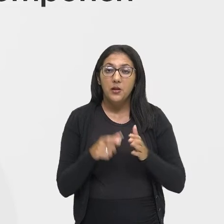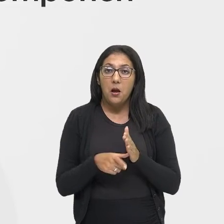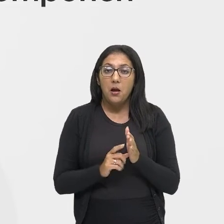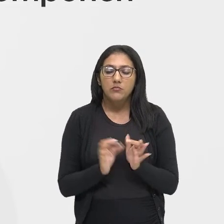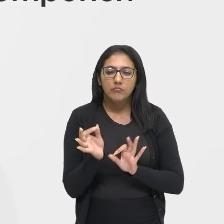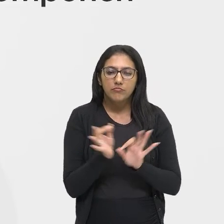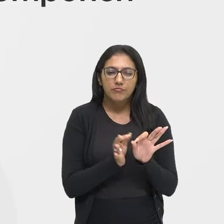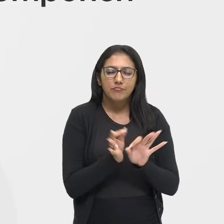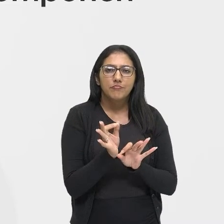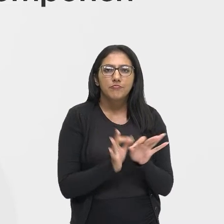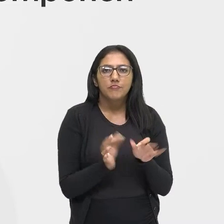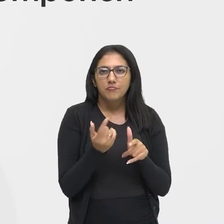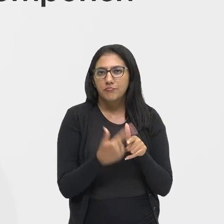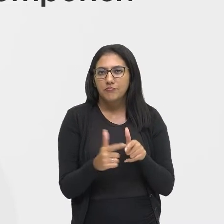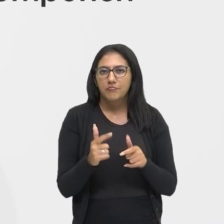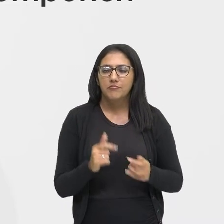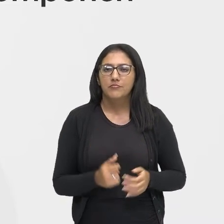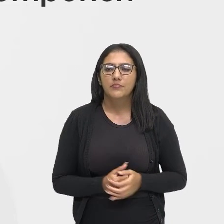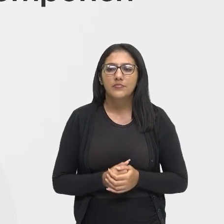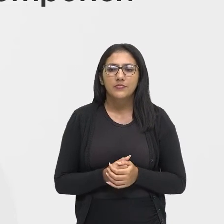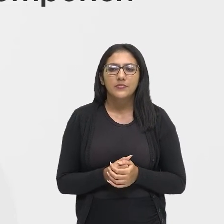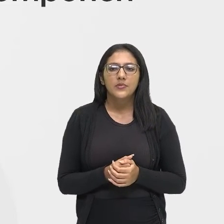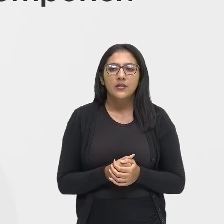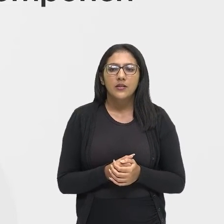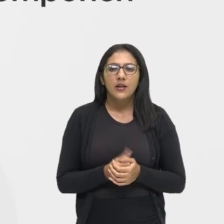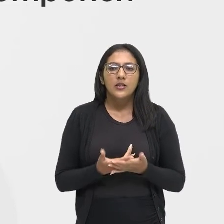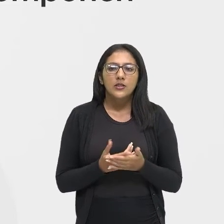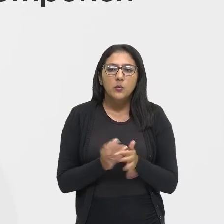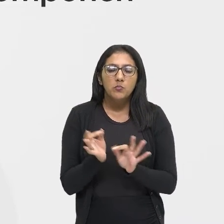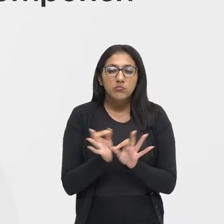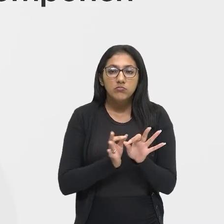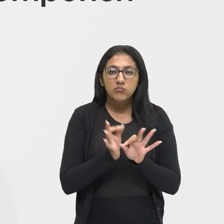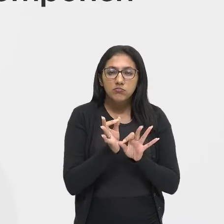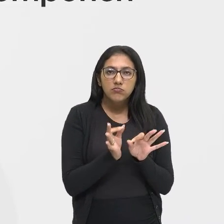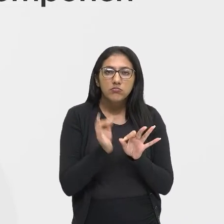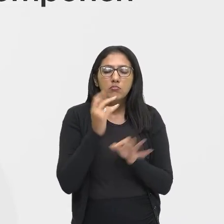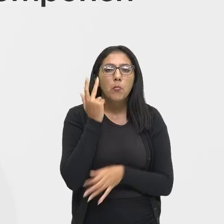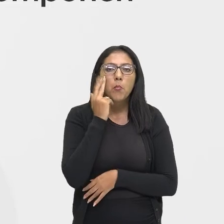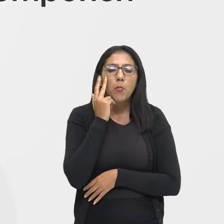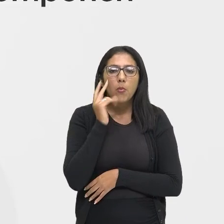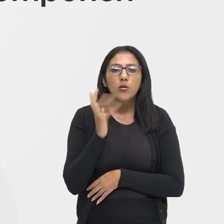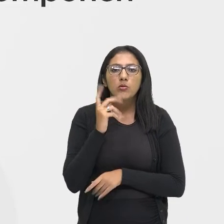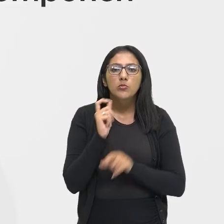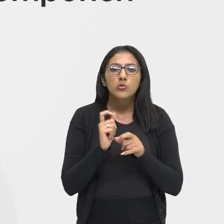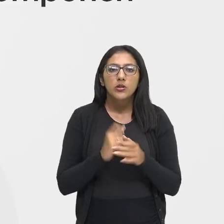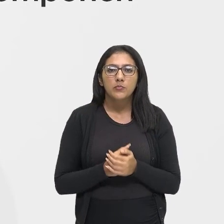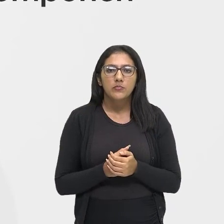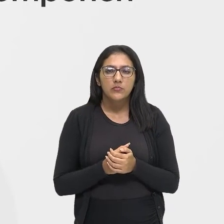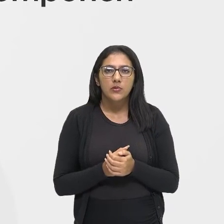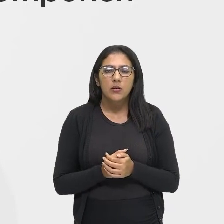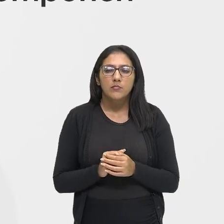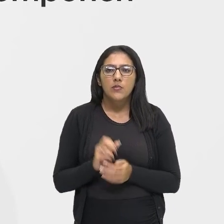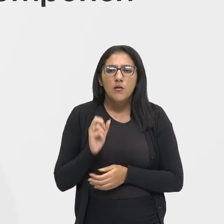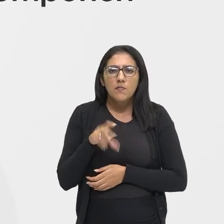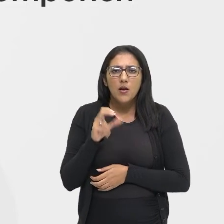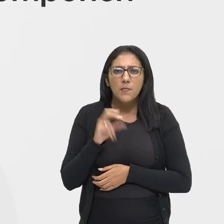restaurar a operacionalidade do sistema, corrigindo o problema ou substituindo os